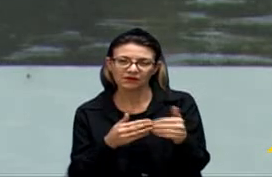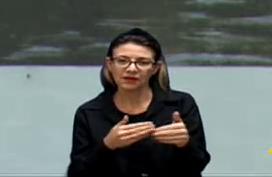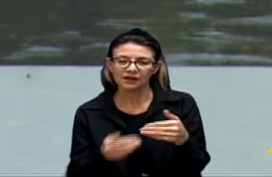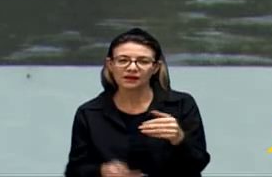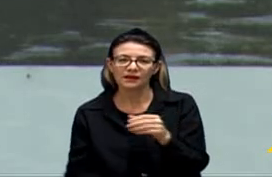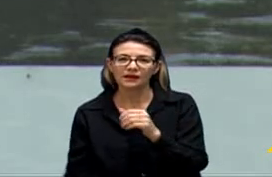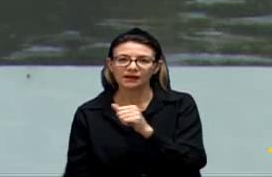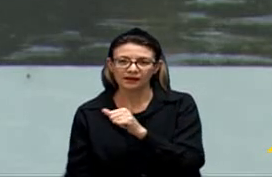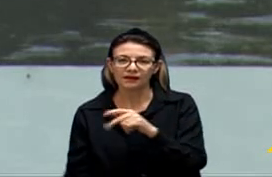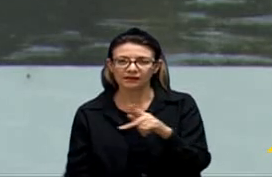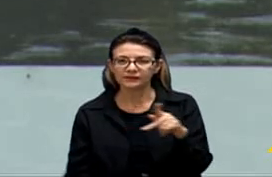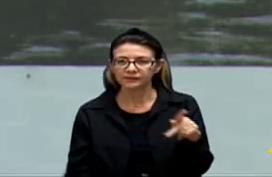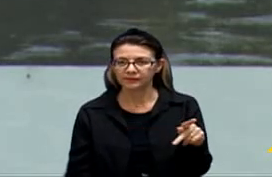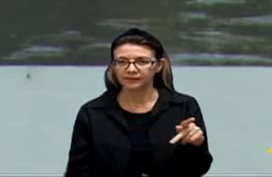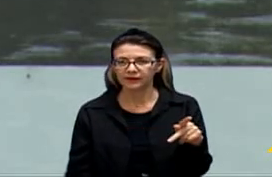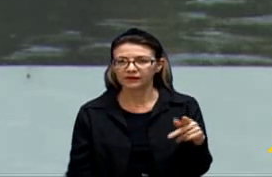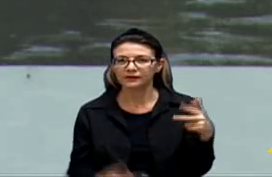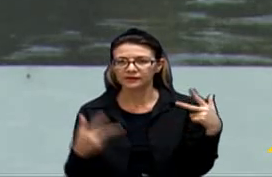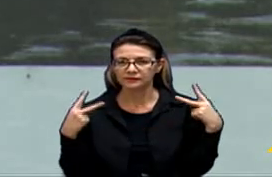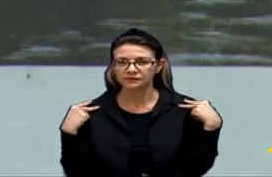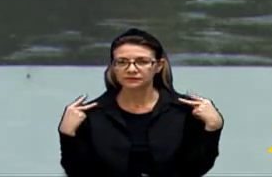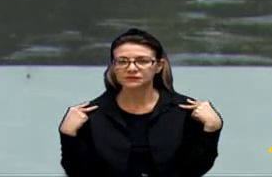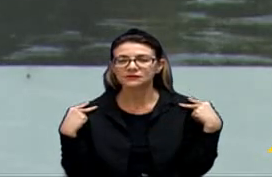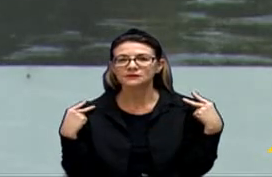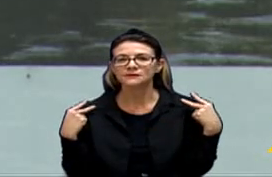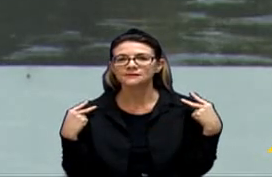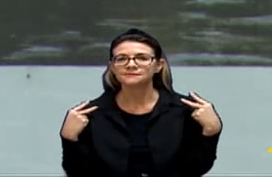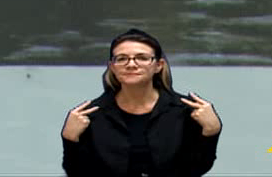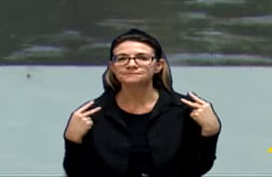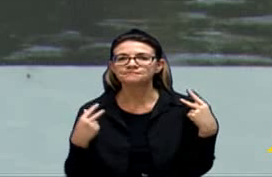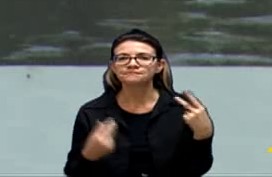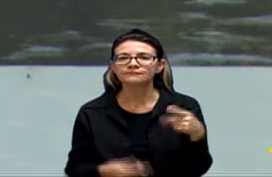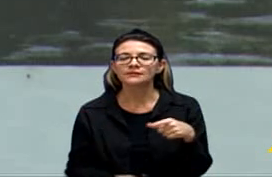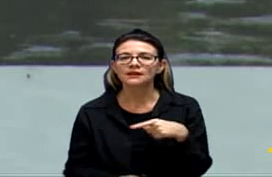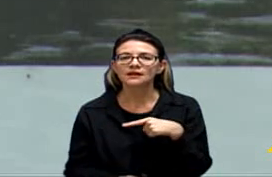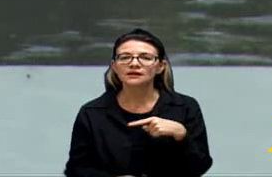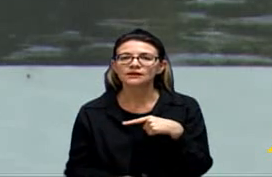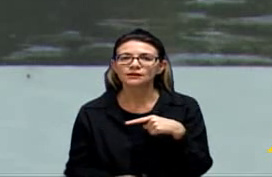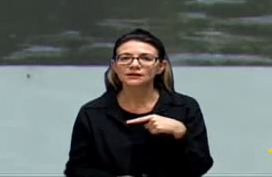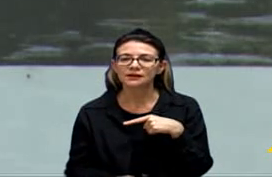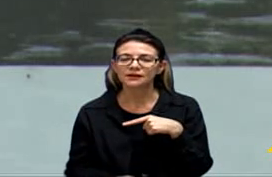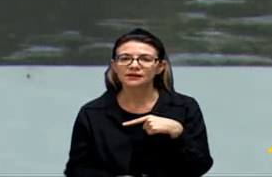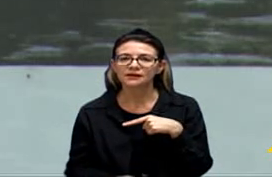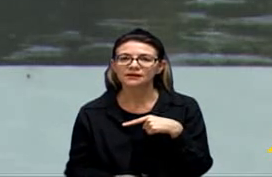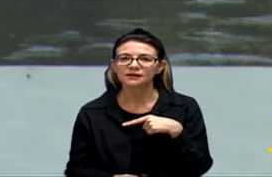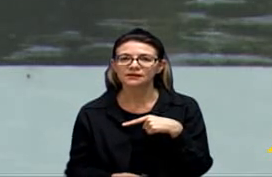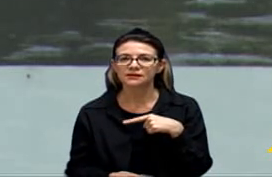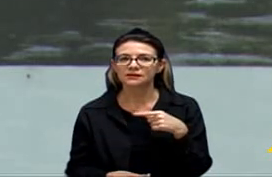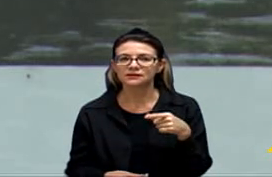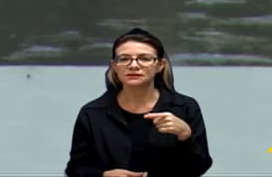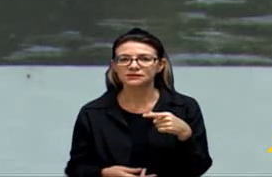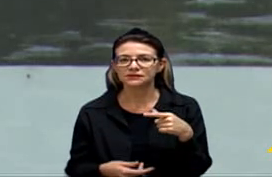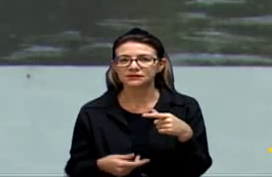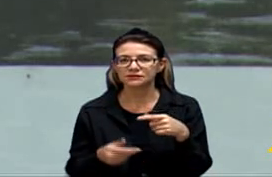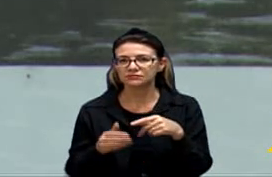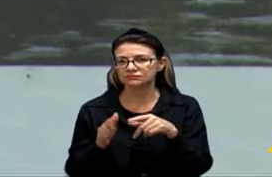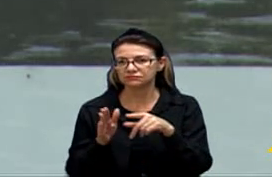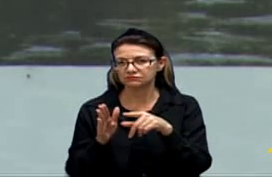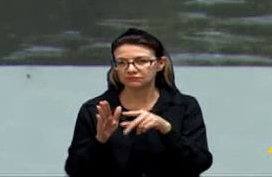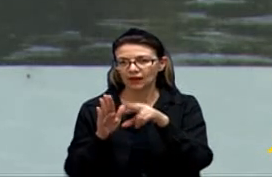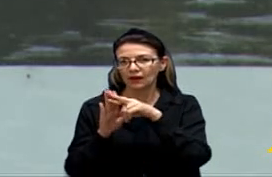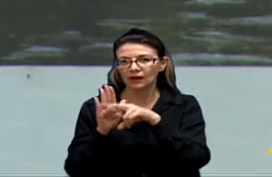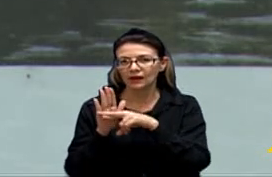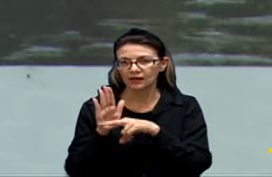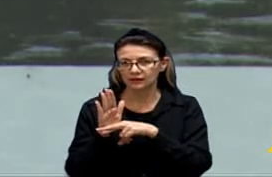esse de carro de aplicativo existe uma notificação sobre a condições do veículo o Ítalo pode me corrigir se eu tiver